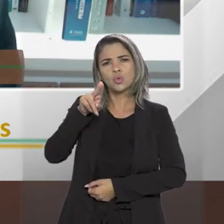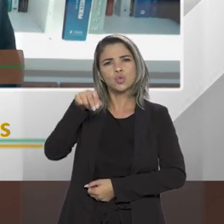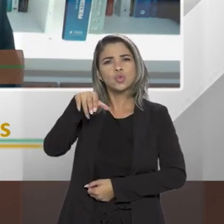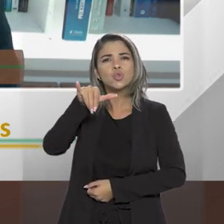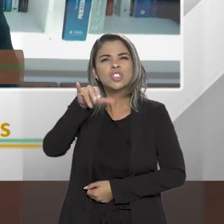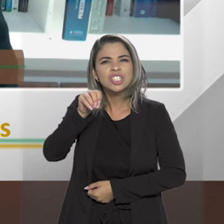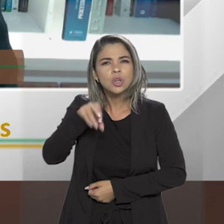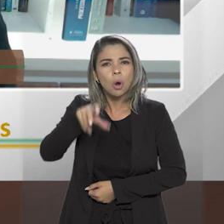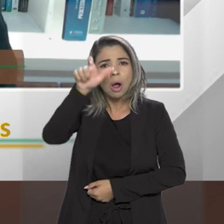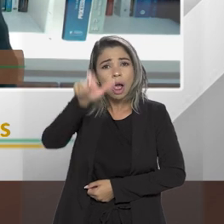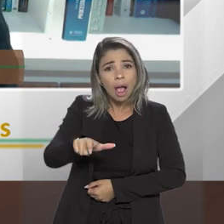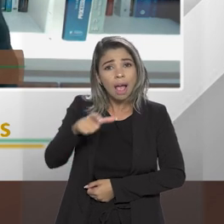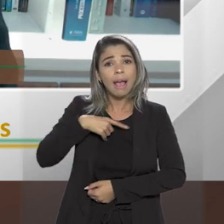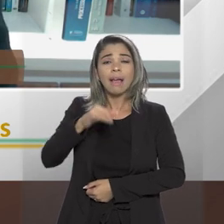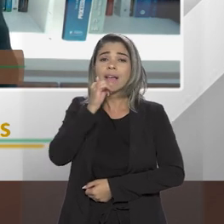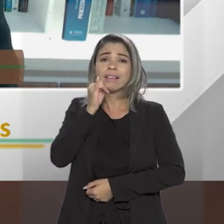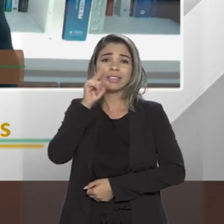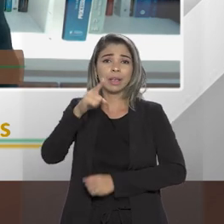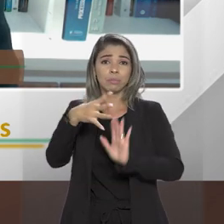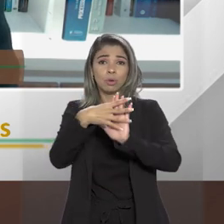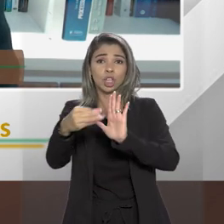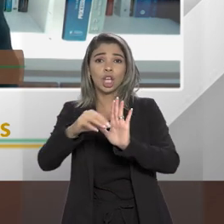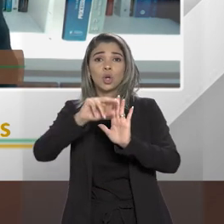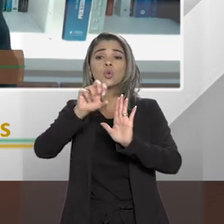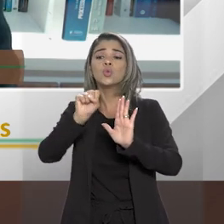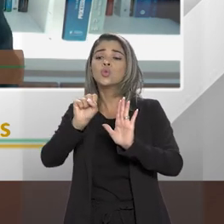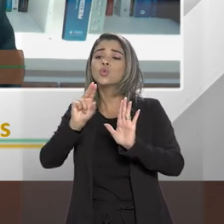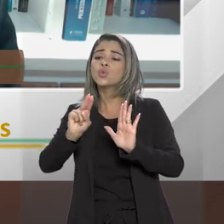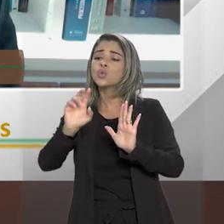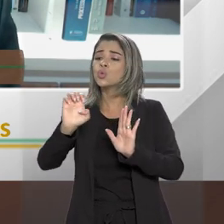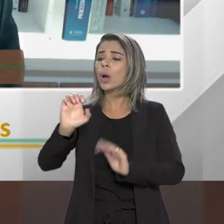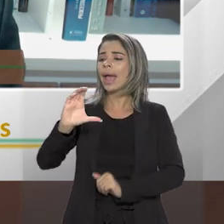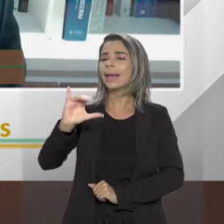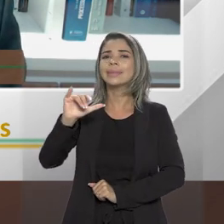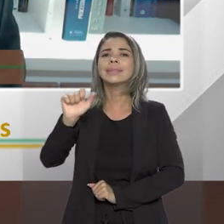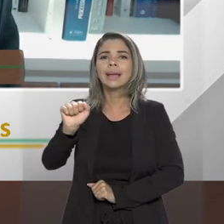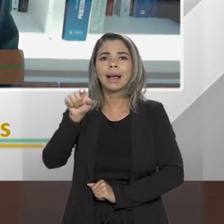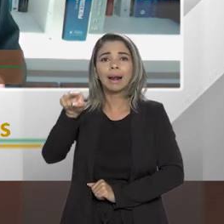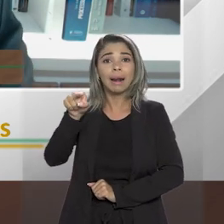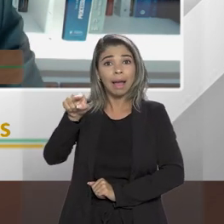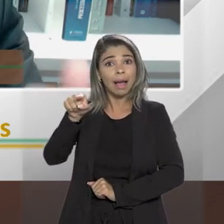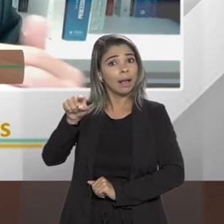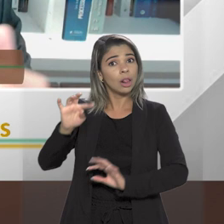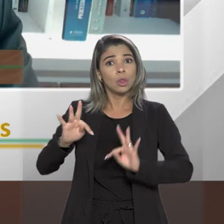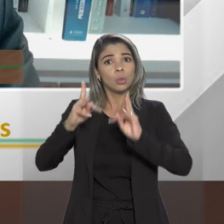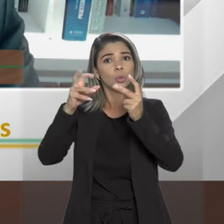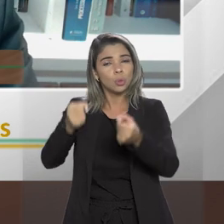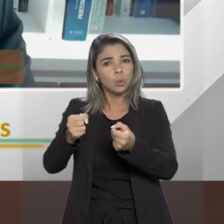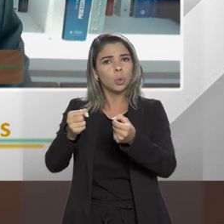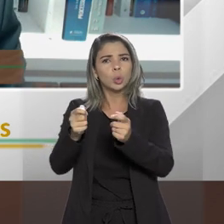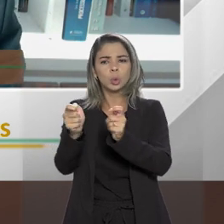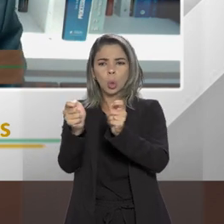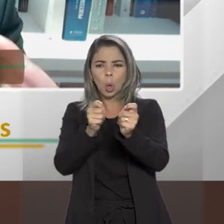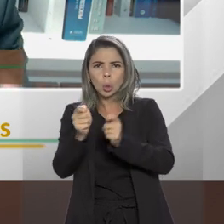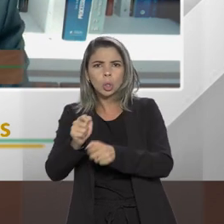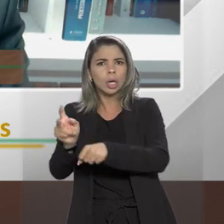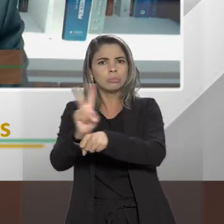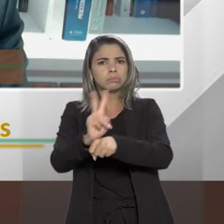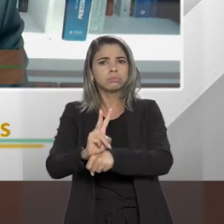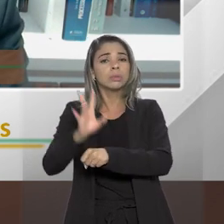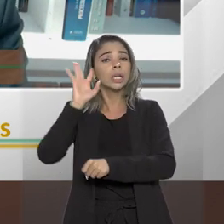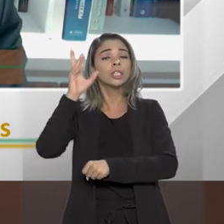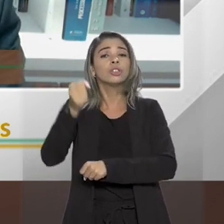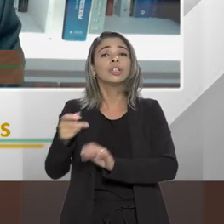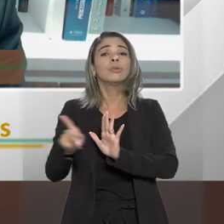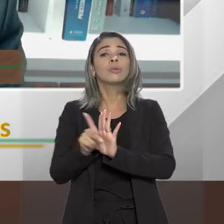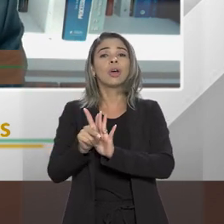sueco, no qual lá a execução é praticamente toda controlada e decidida por uma